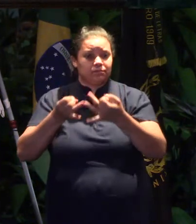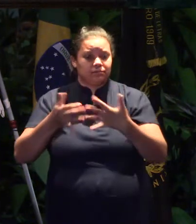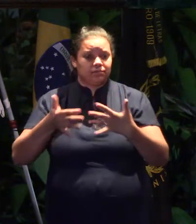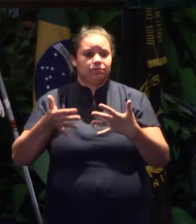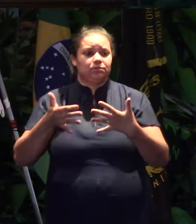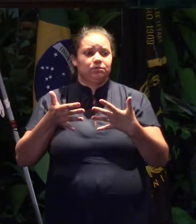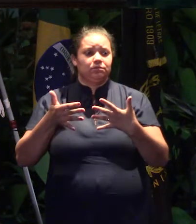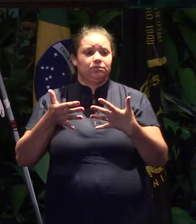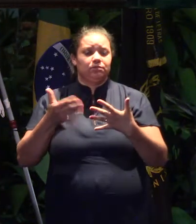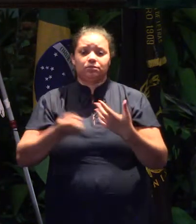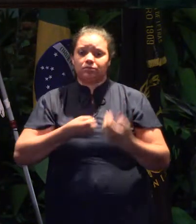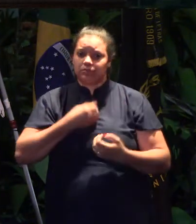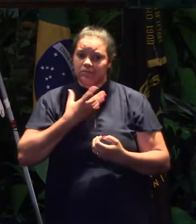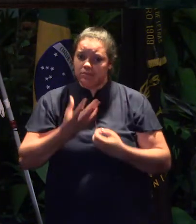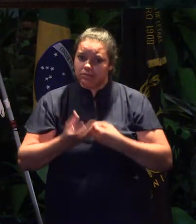no registro poético.